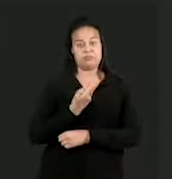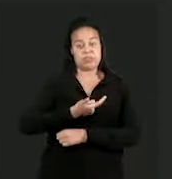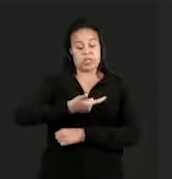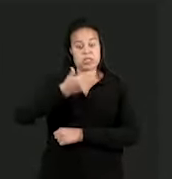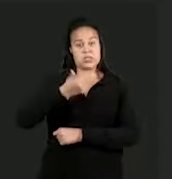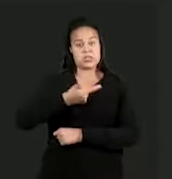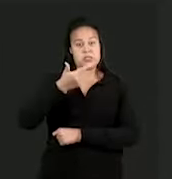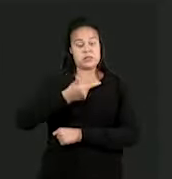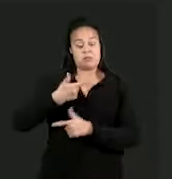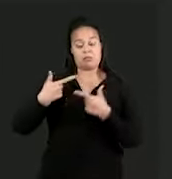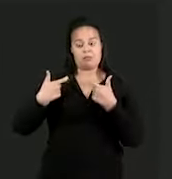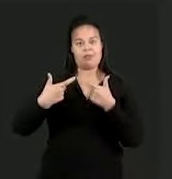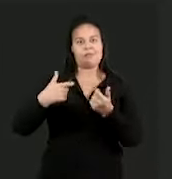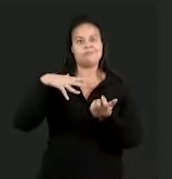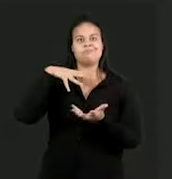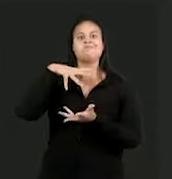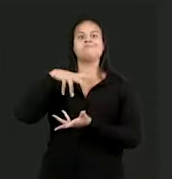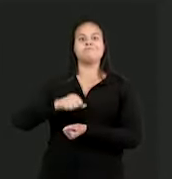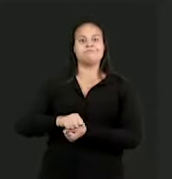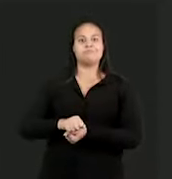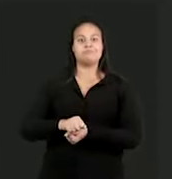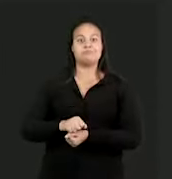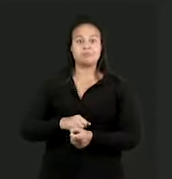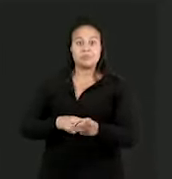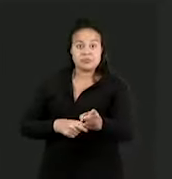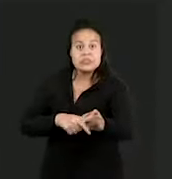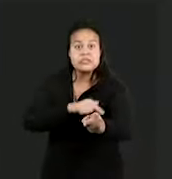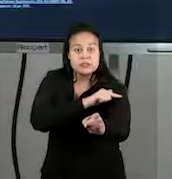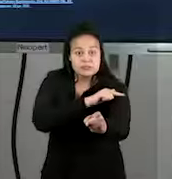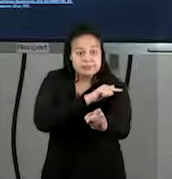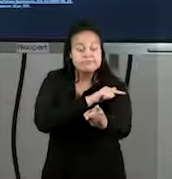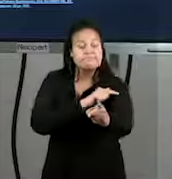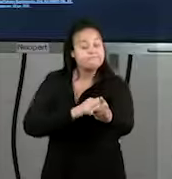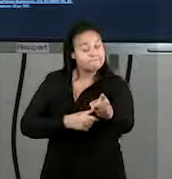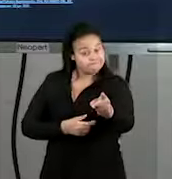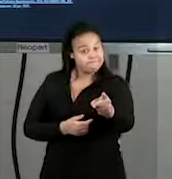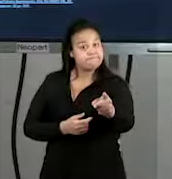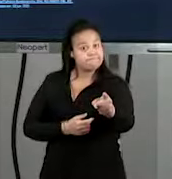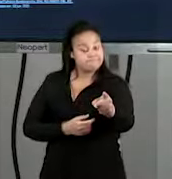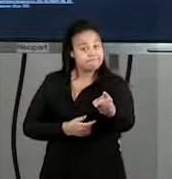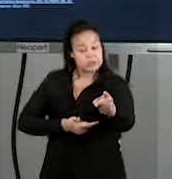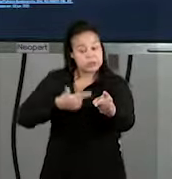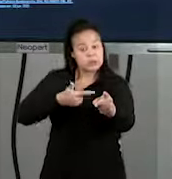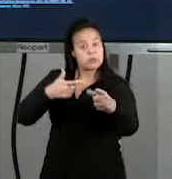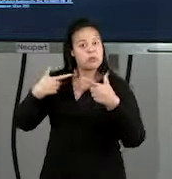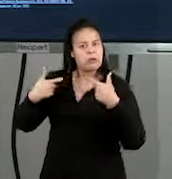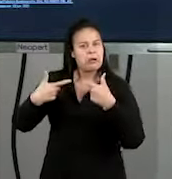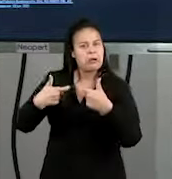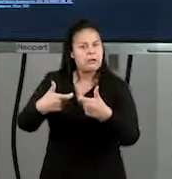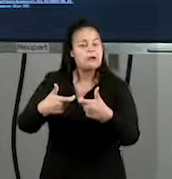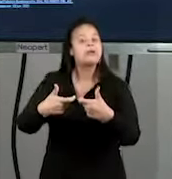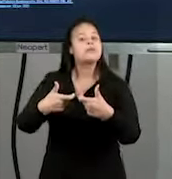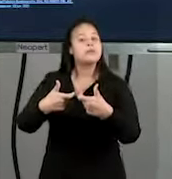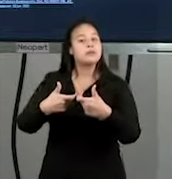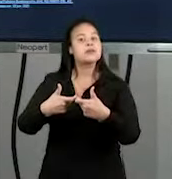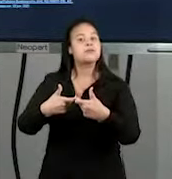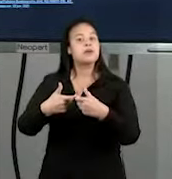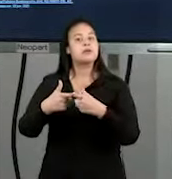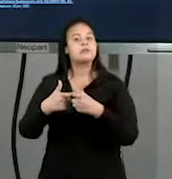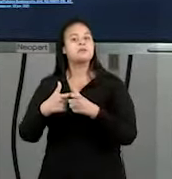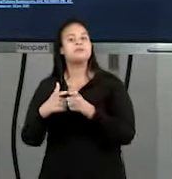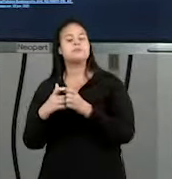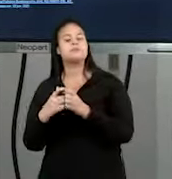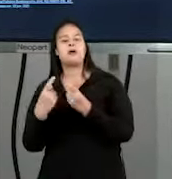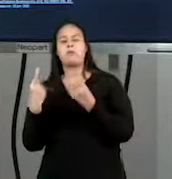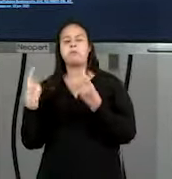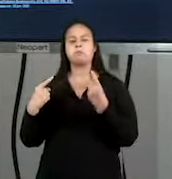Guerra Mundial. Você que está no 7º ano, a Segunda Guerra Mundial foi um conflito bélico